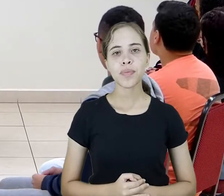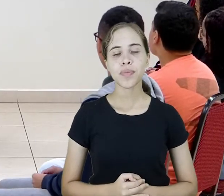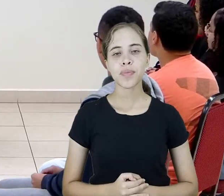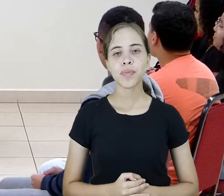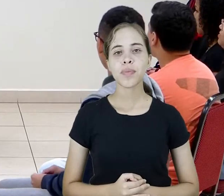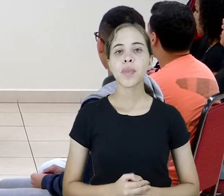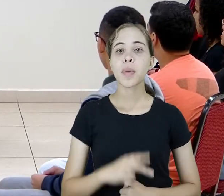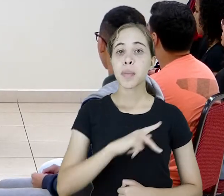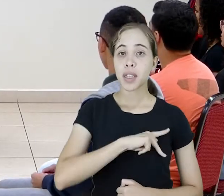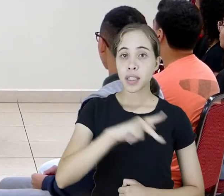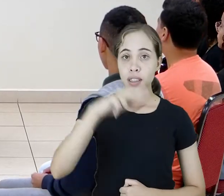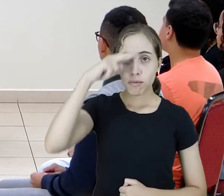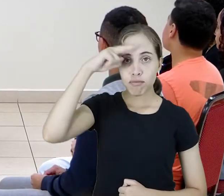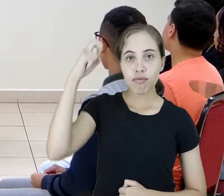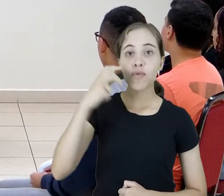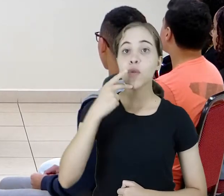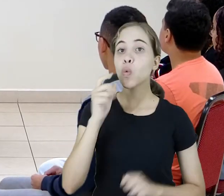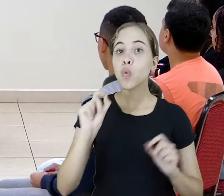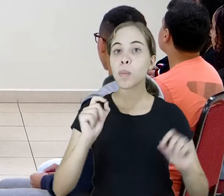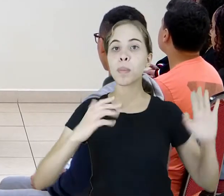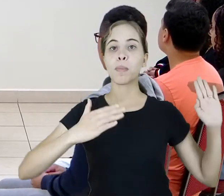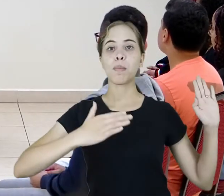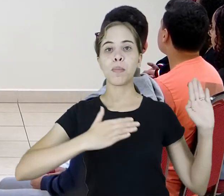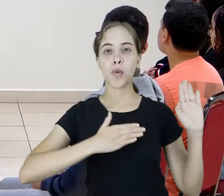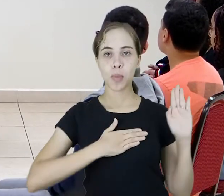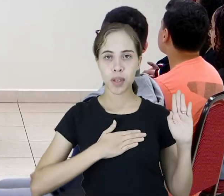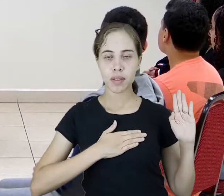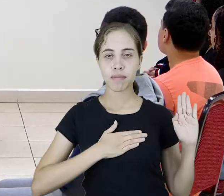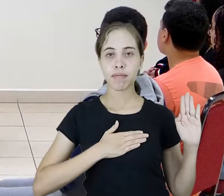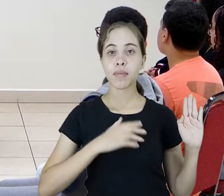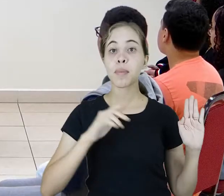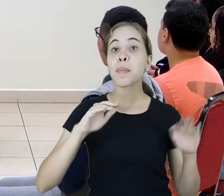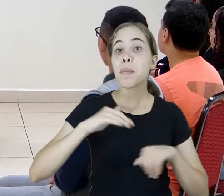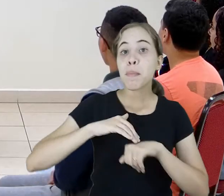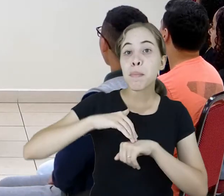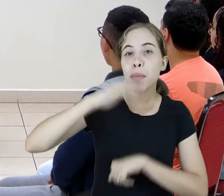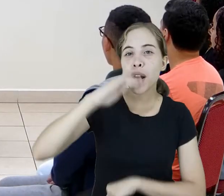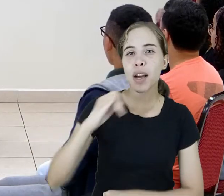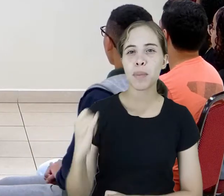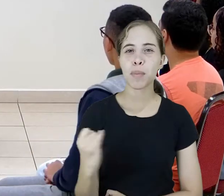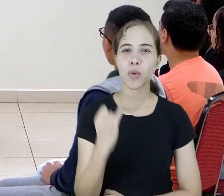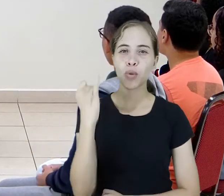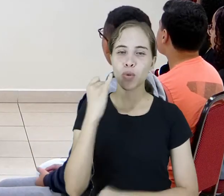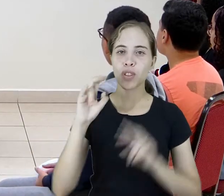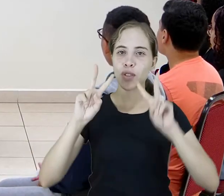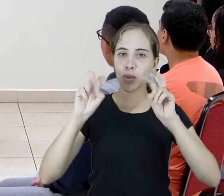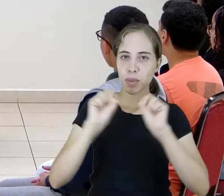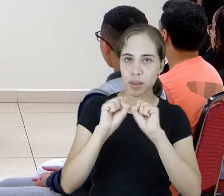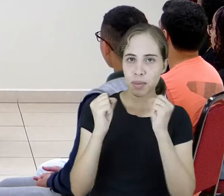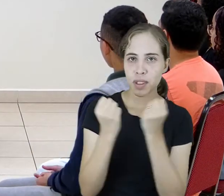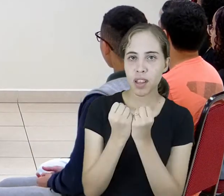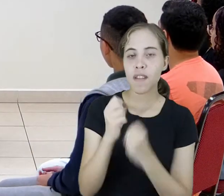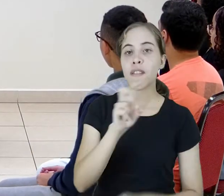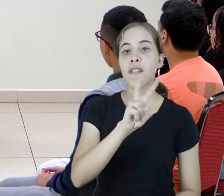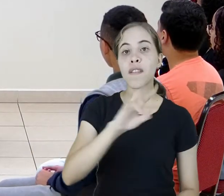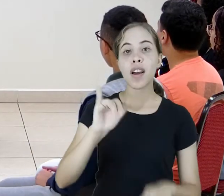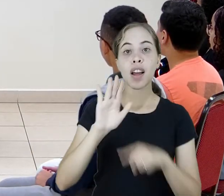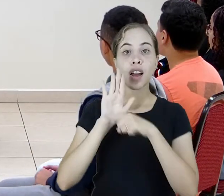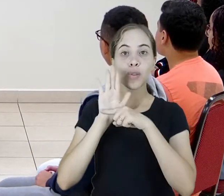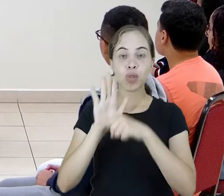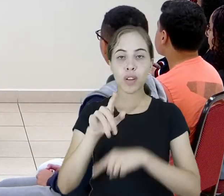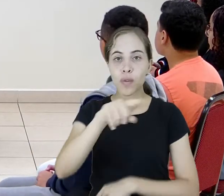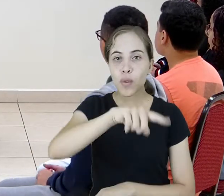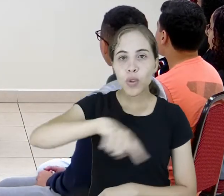O presidente Nelson prometeu: o mais importante é que o seminário vai ajudá-los